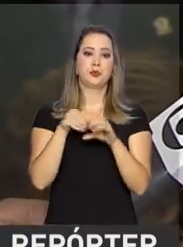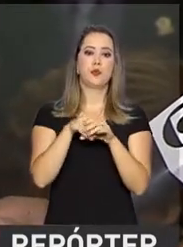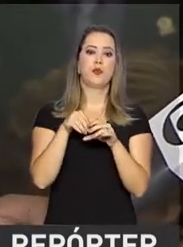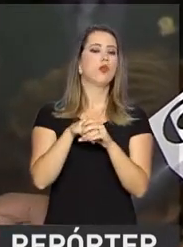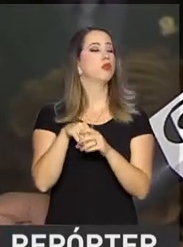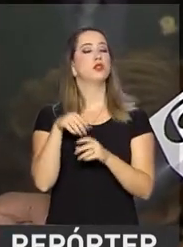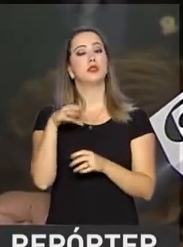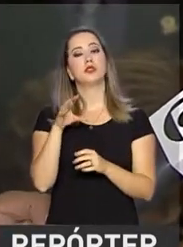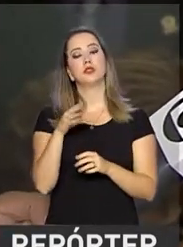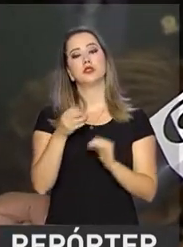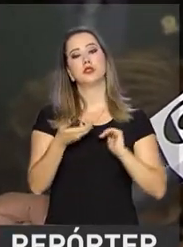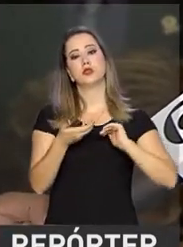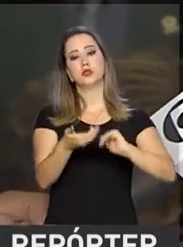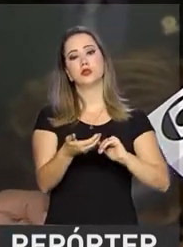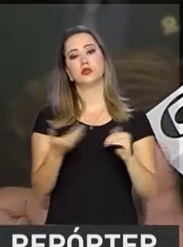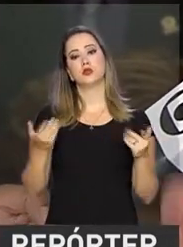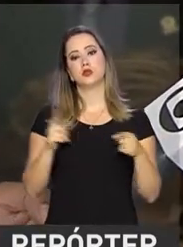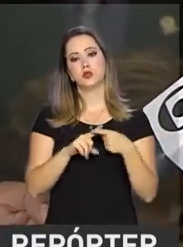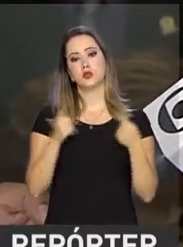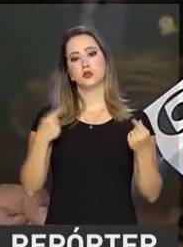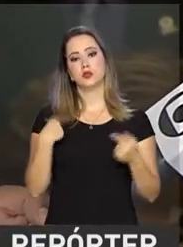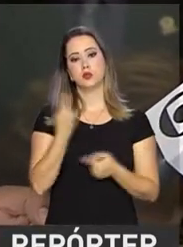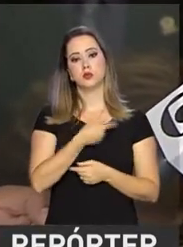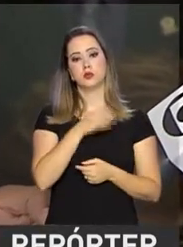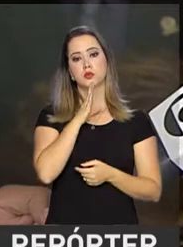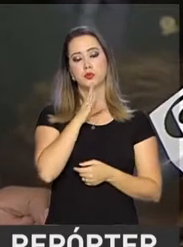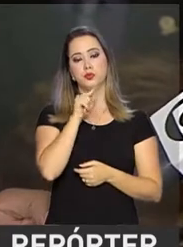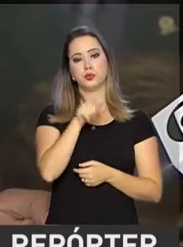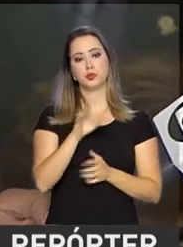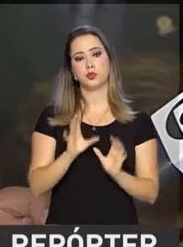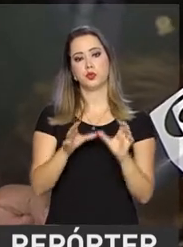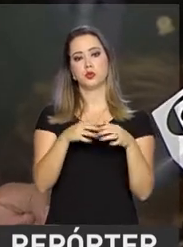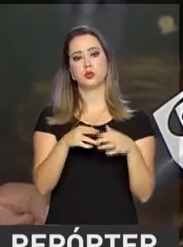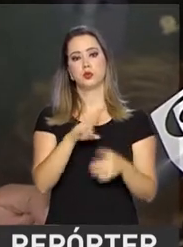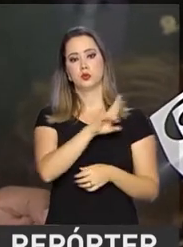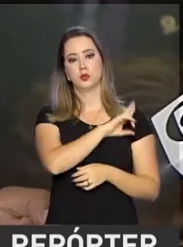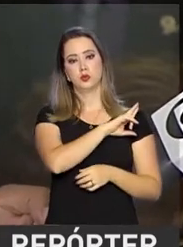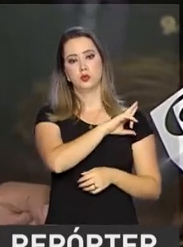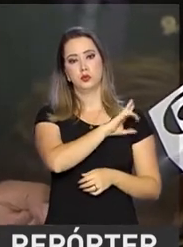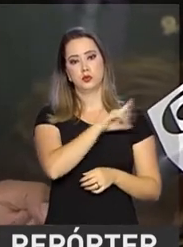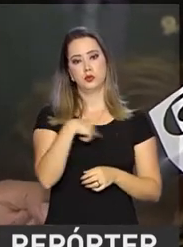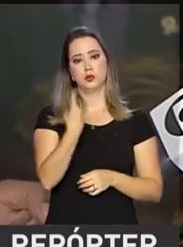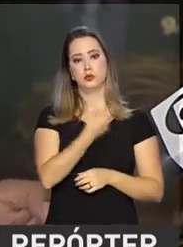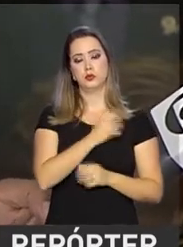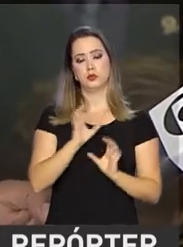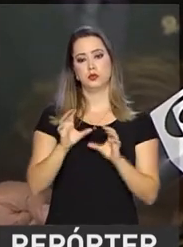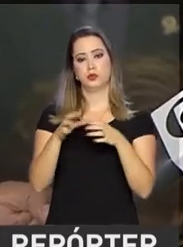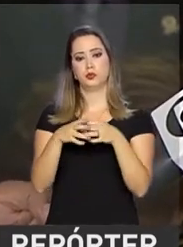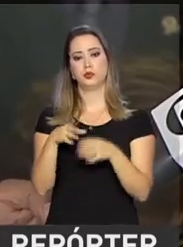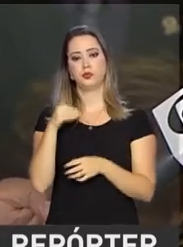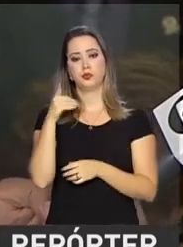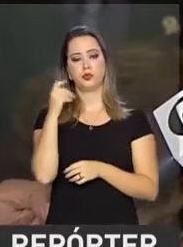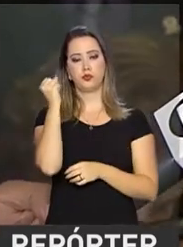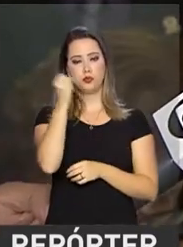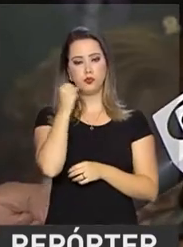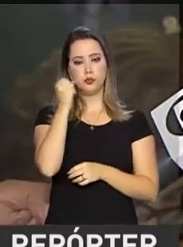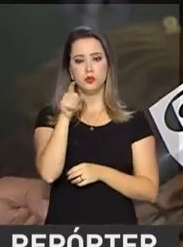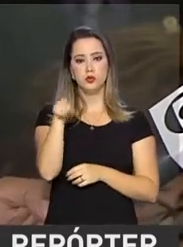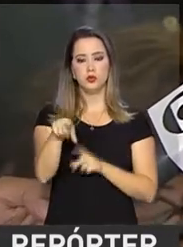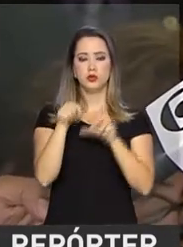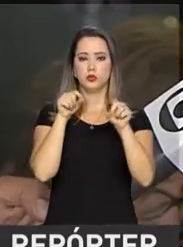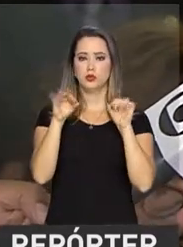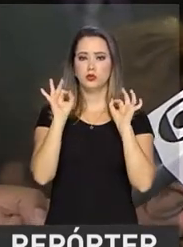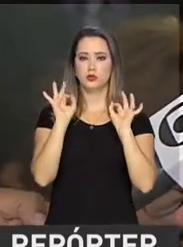congresso essencial respondendo eu nos conhecemos o nível de responsabilidade do nosso parlamento que nos momentos decisivos